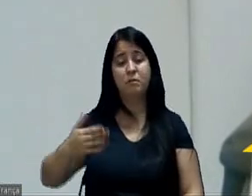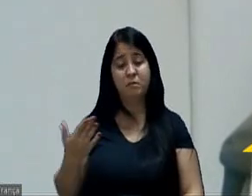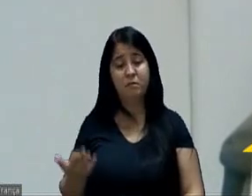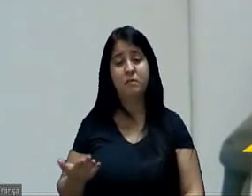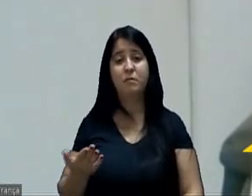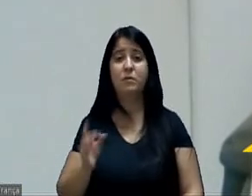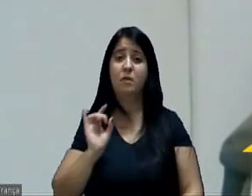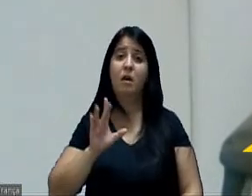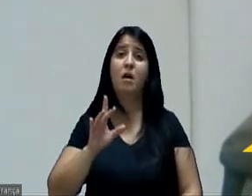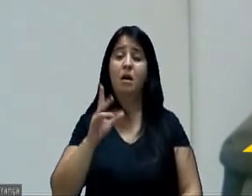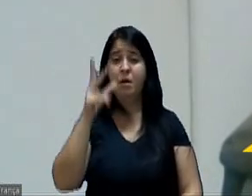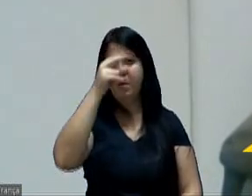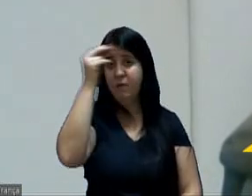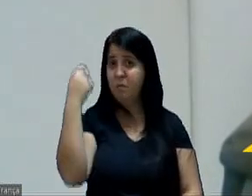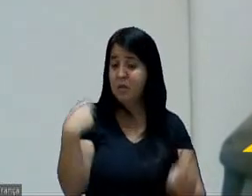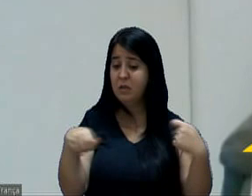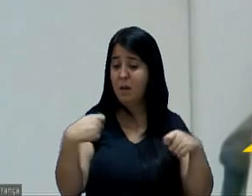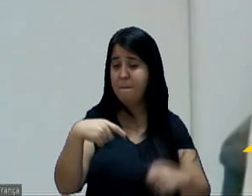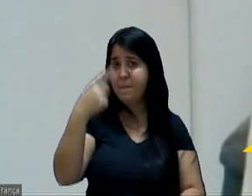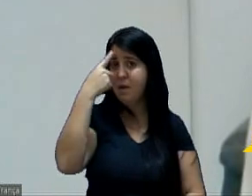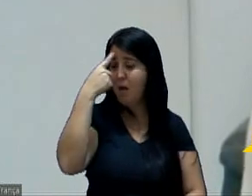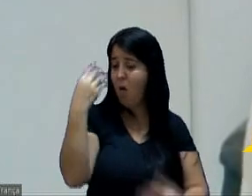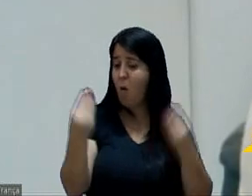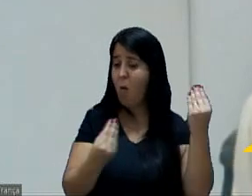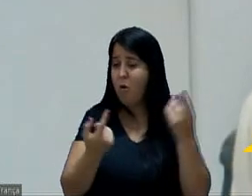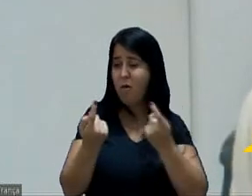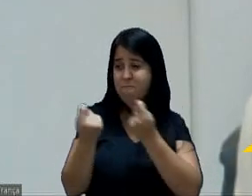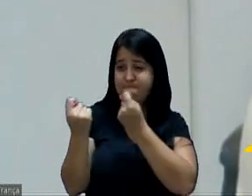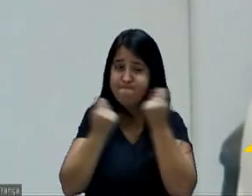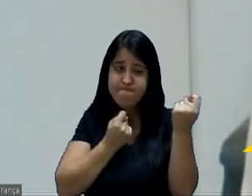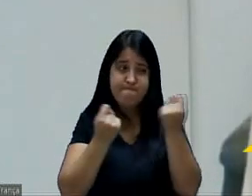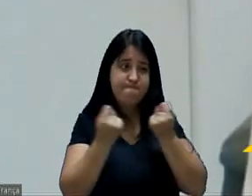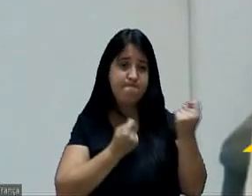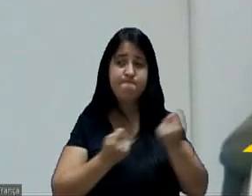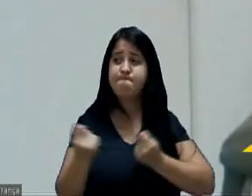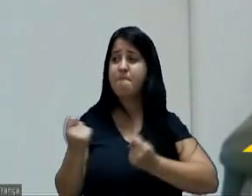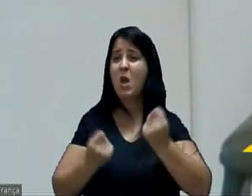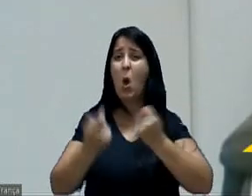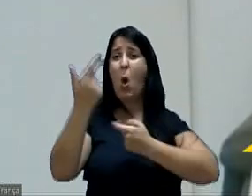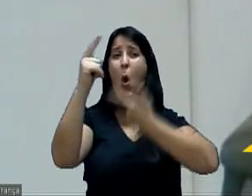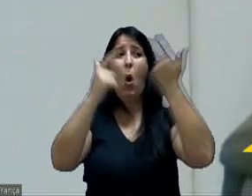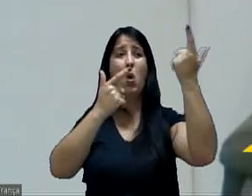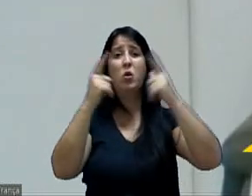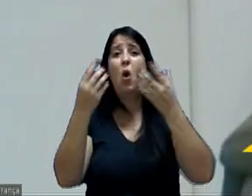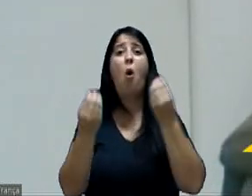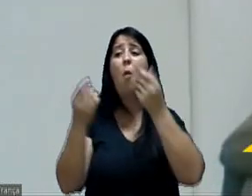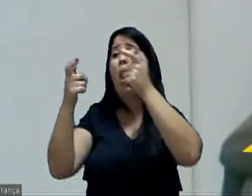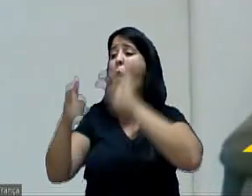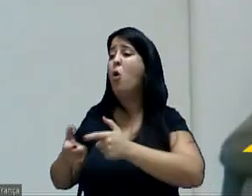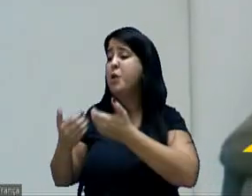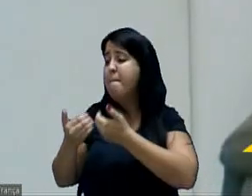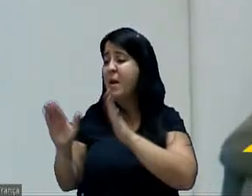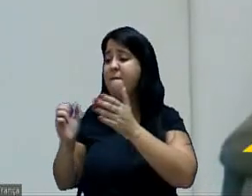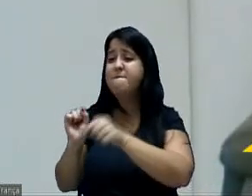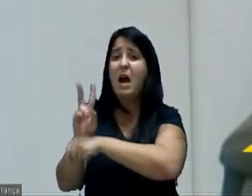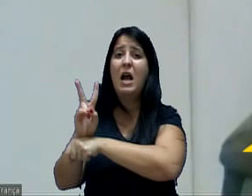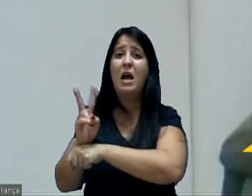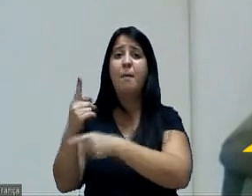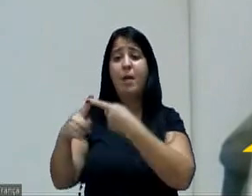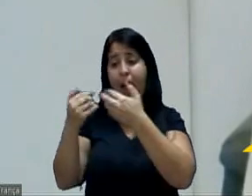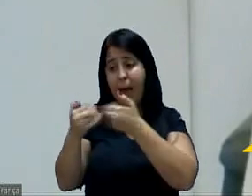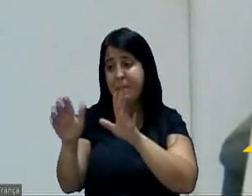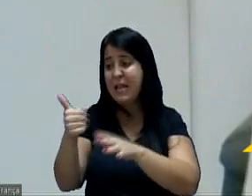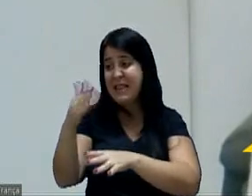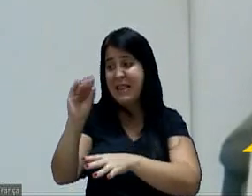Zé, que o prefeito tem que pensar de onde economizar de outras áreas e aonde abrir essas vagas, porque abre 10 vagas, já enche, porque já